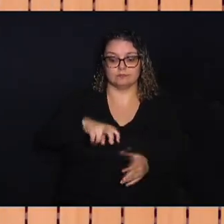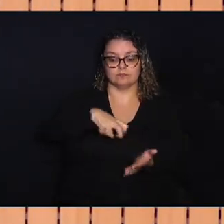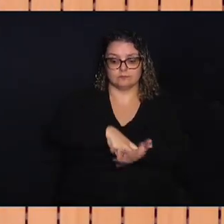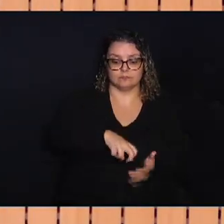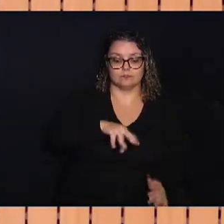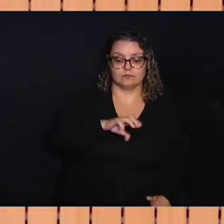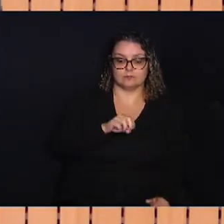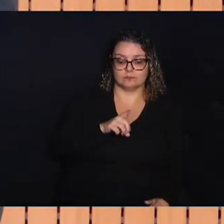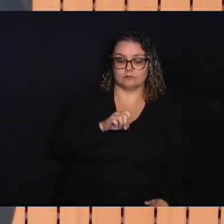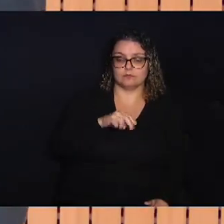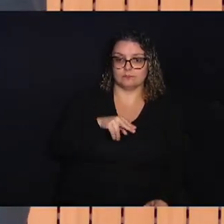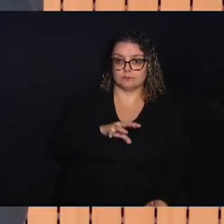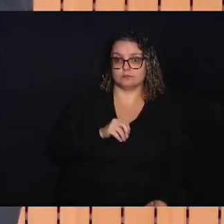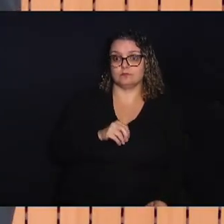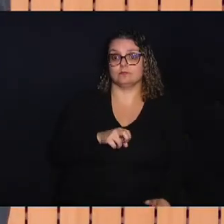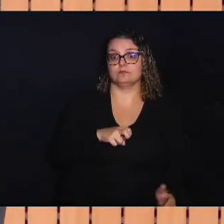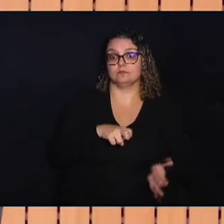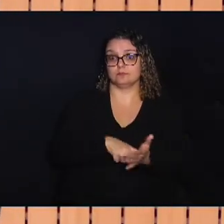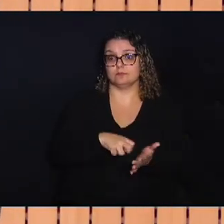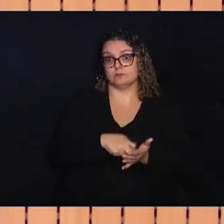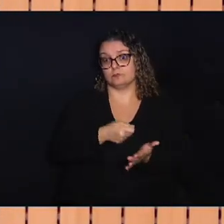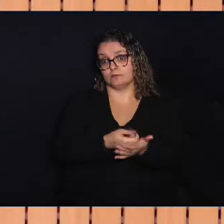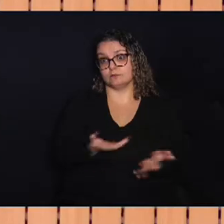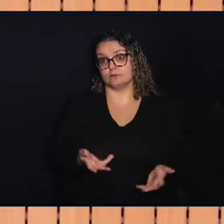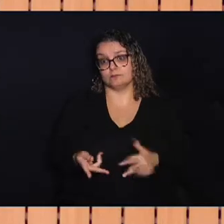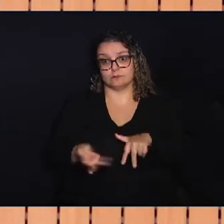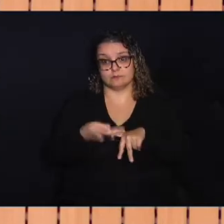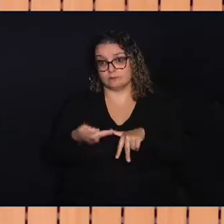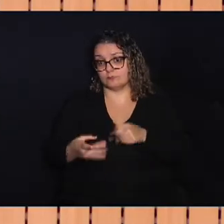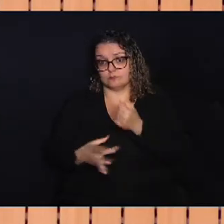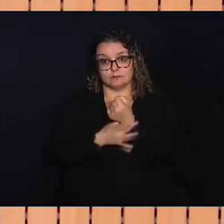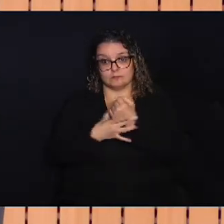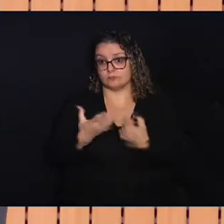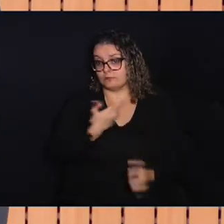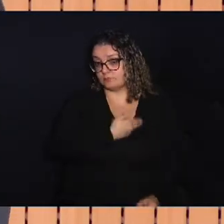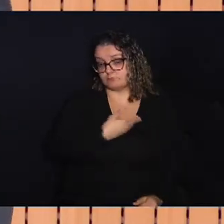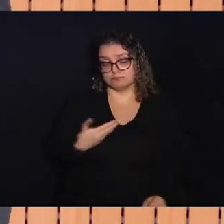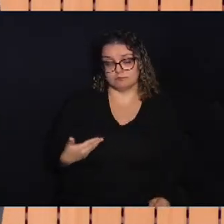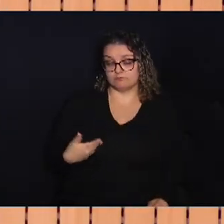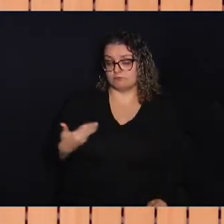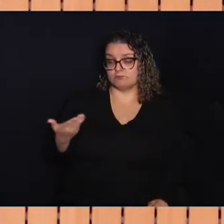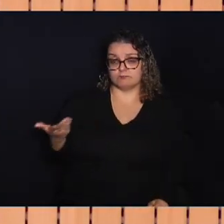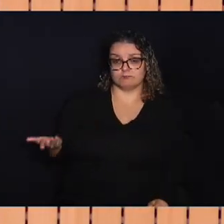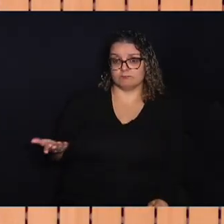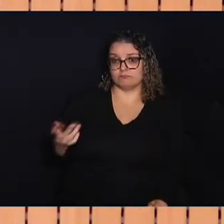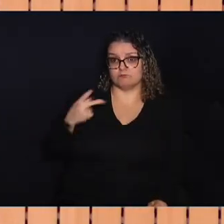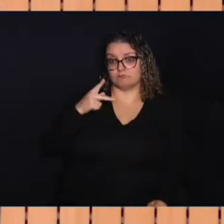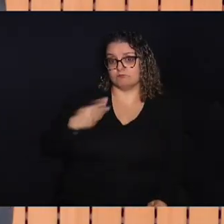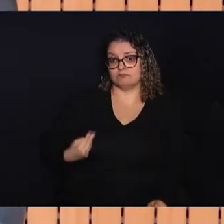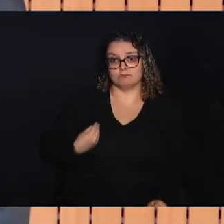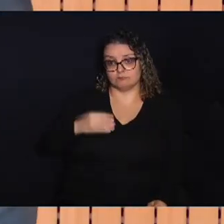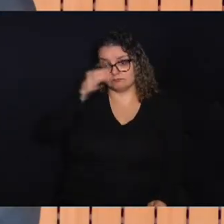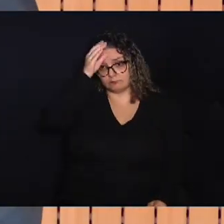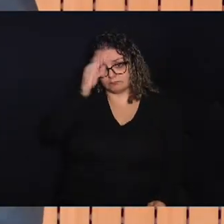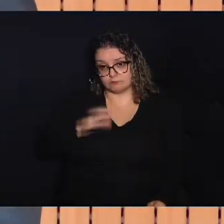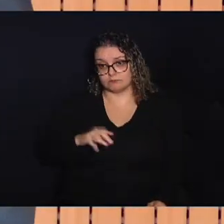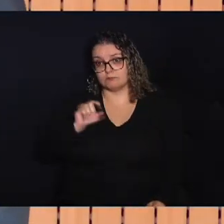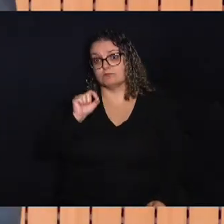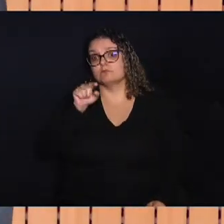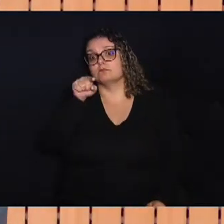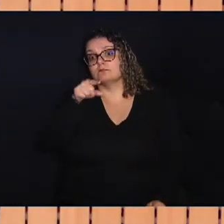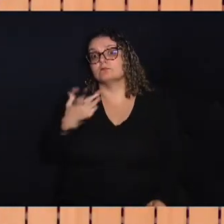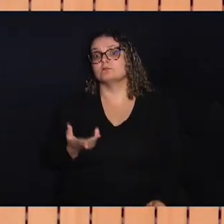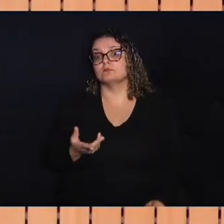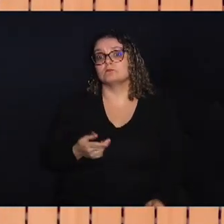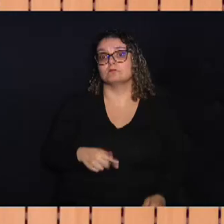preso, cumpriu pena, está lá falando sobre segurança pública da sua vida, cidadão. O que você deve ou não